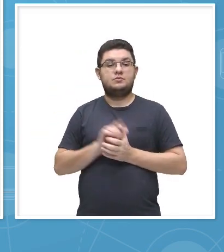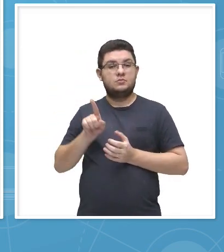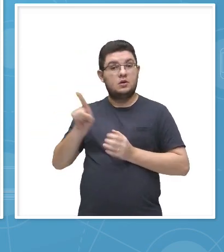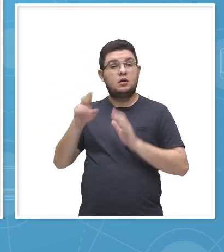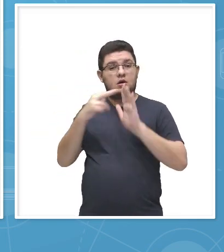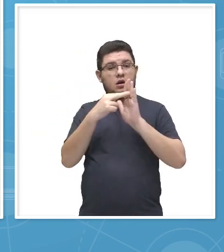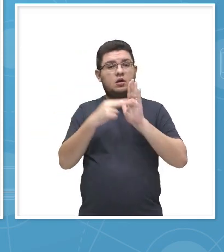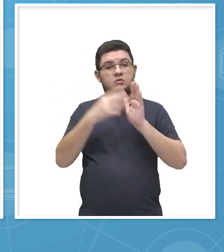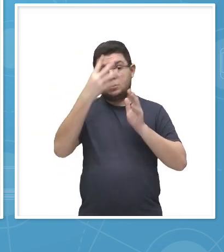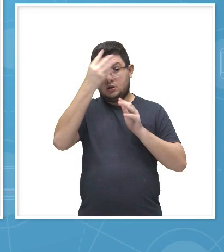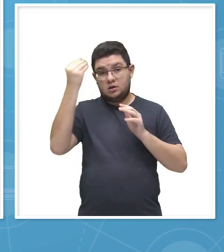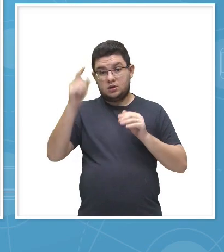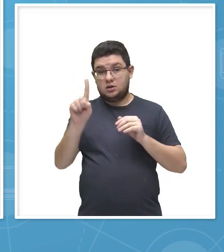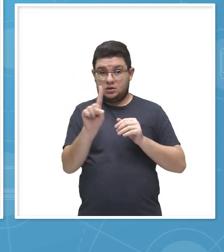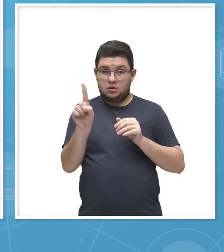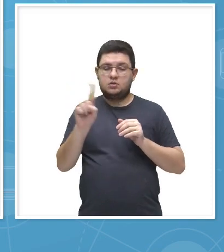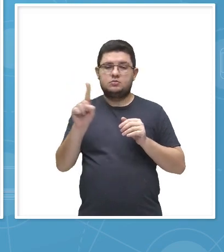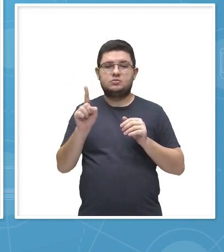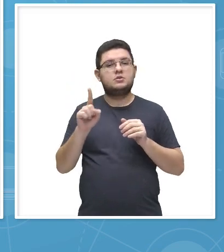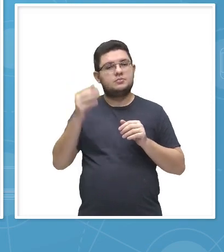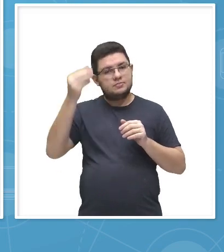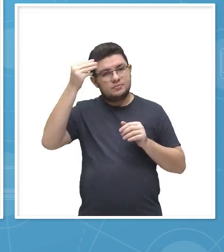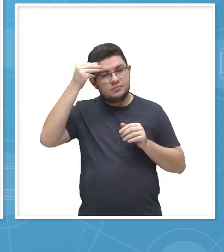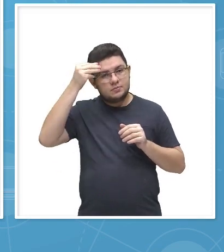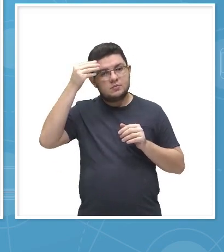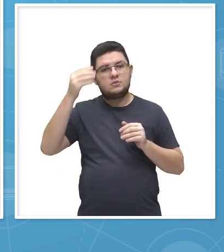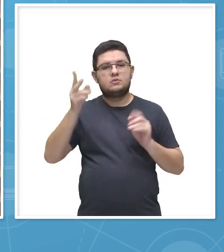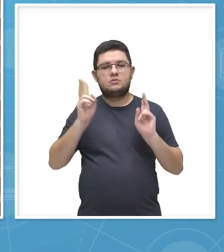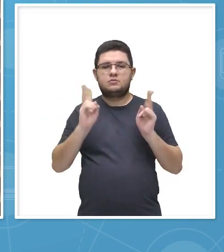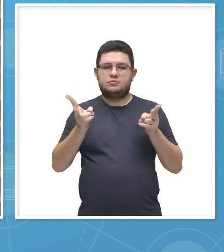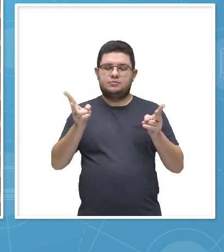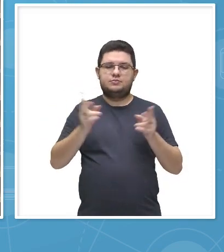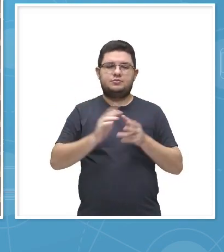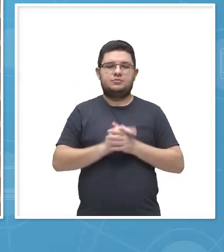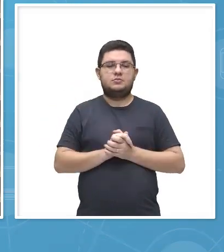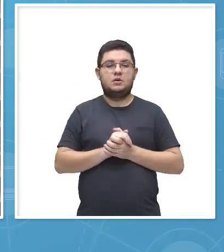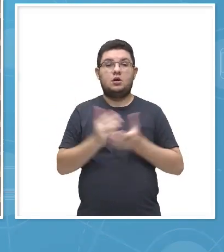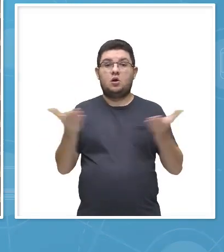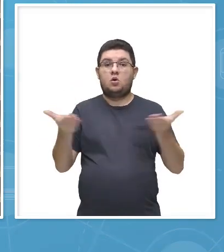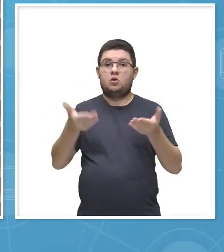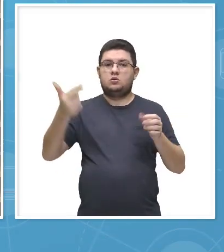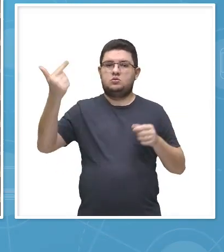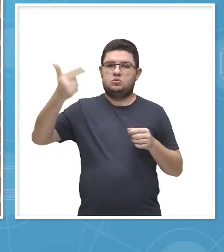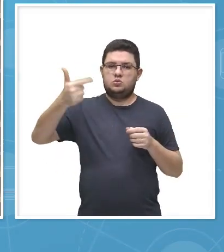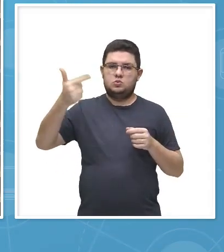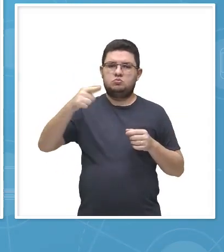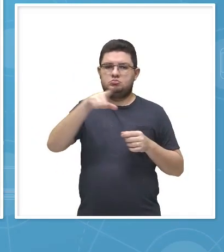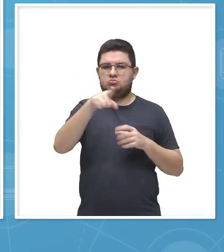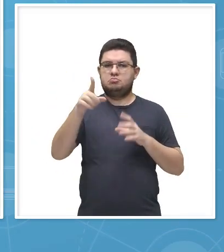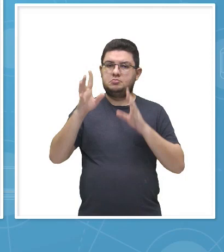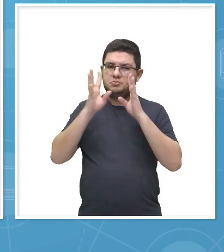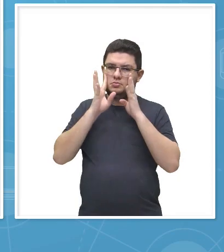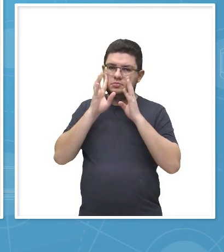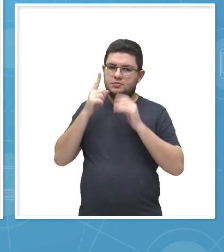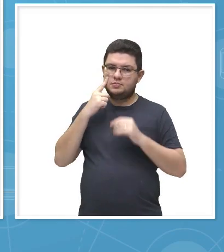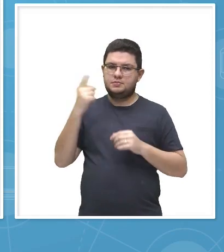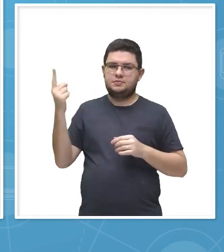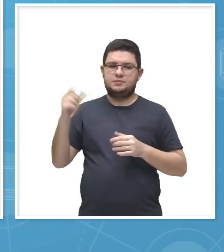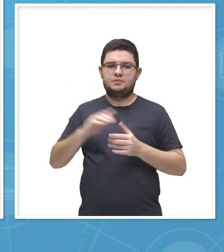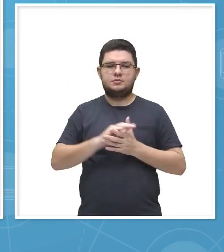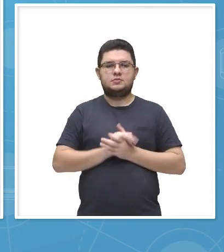para gente não esquecer certo então agora nós vamos a segunda questão fique atendo